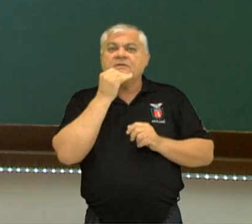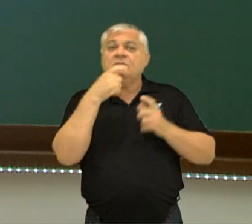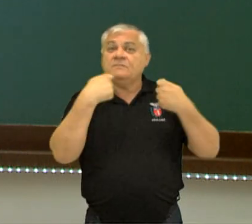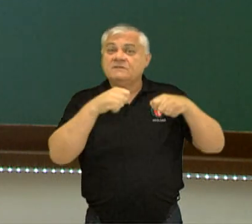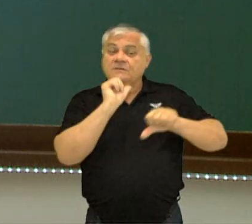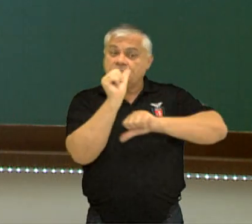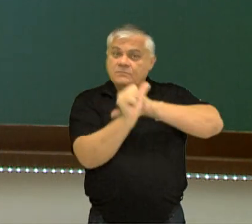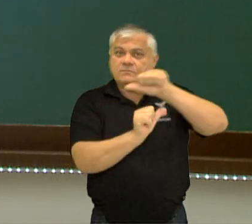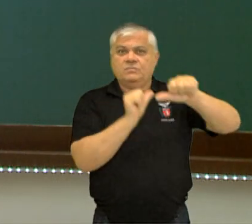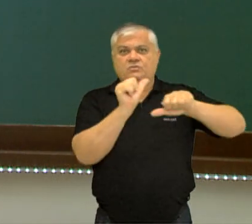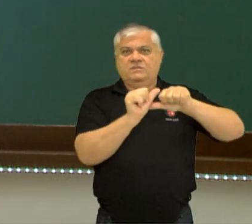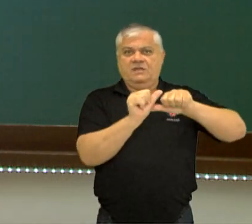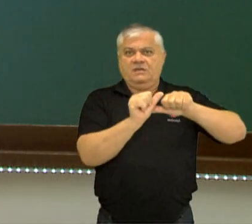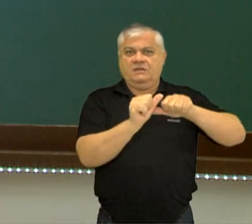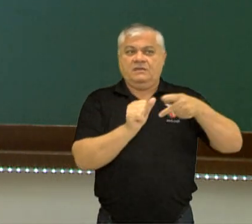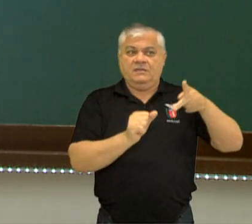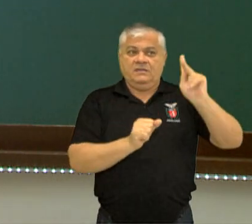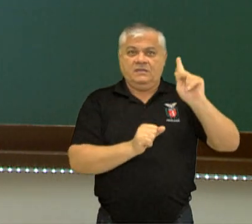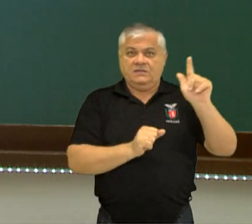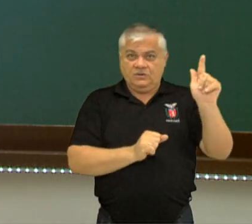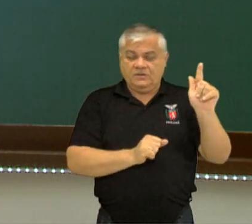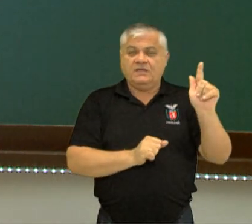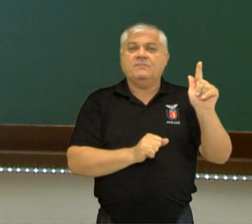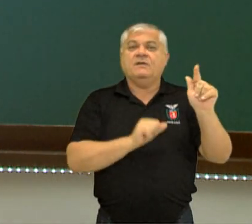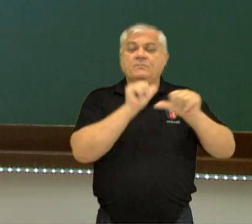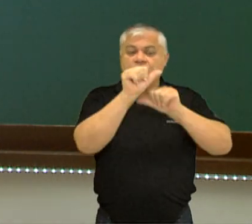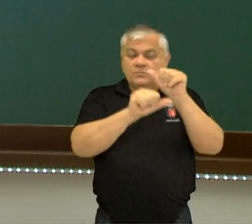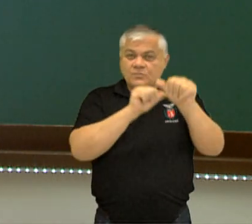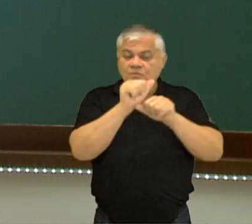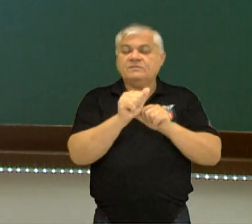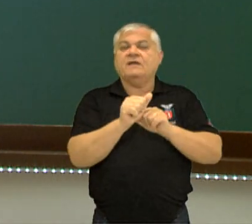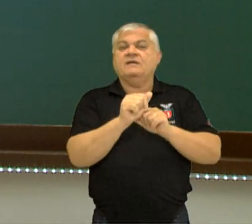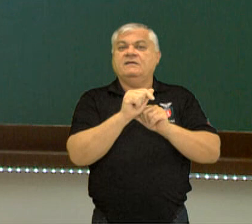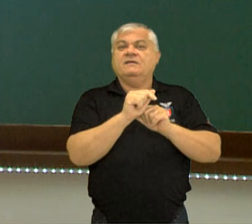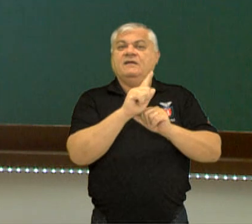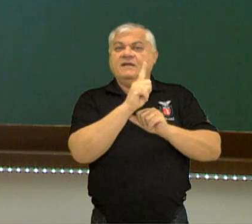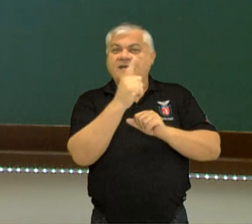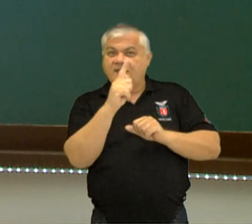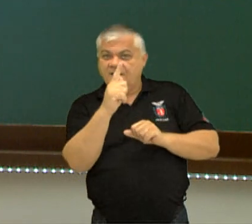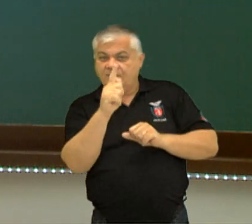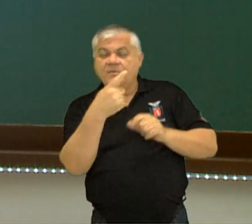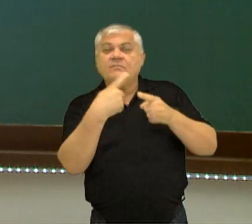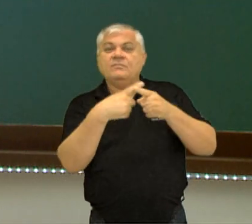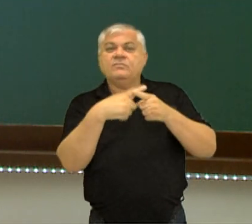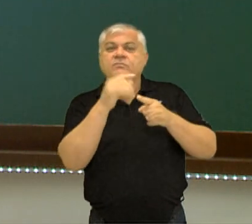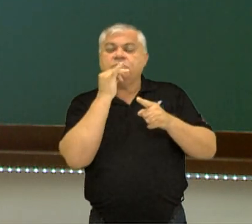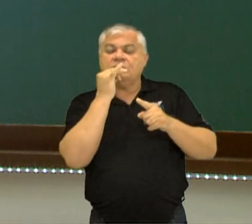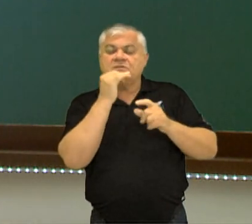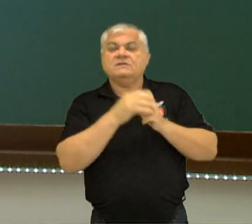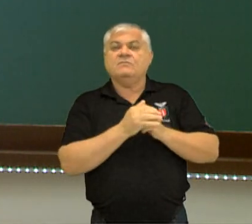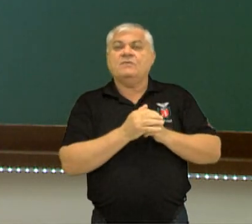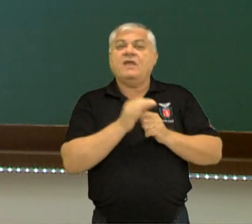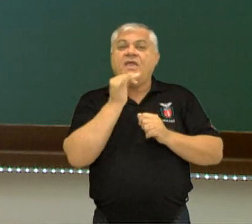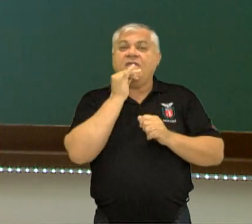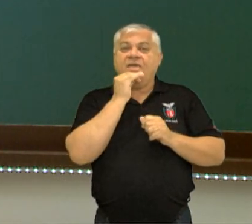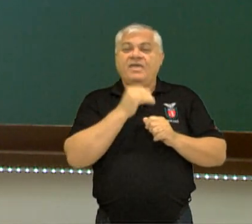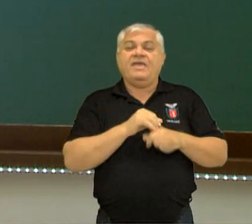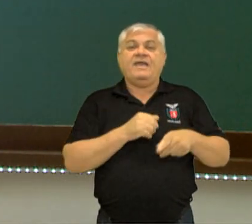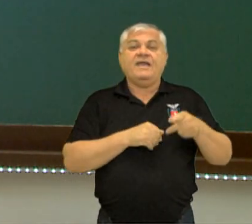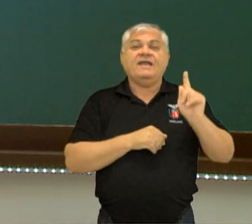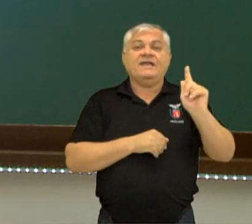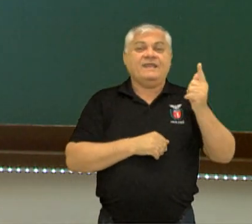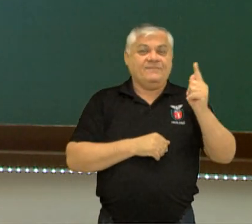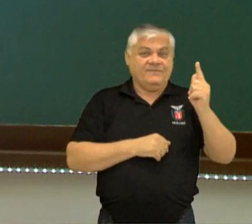que alterar quilograma para grama? Porque o calor específico, Czinho, ele está dado em caloria por grama